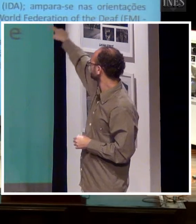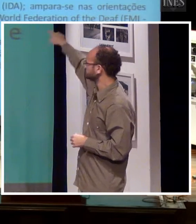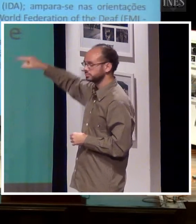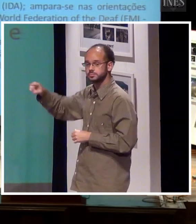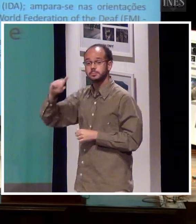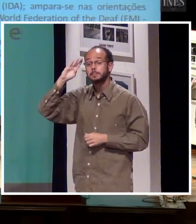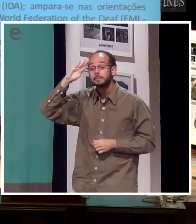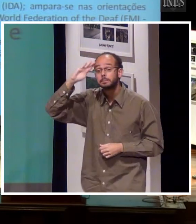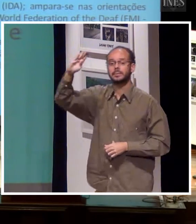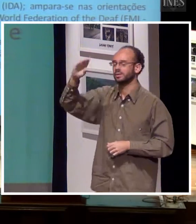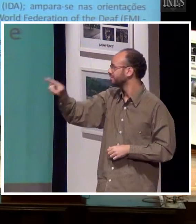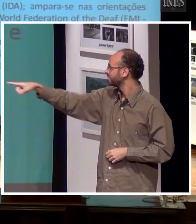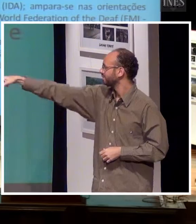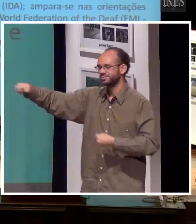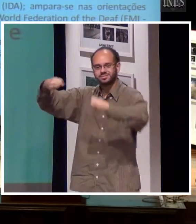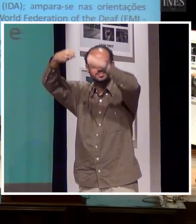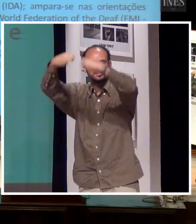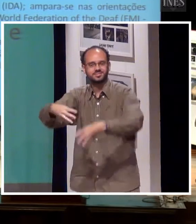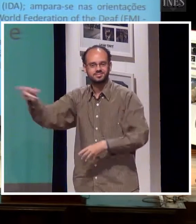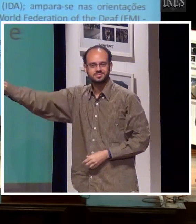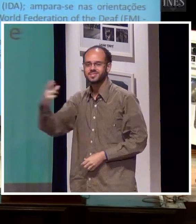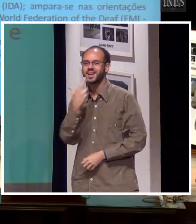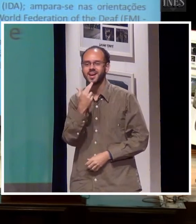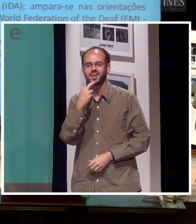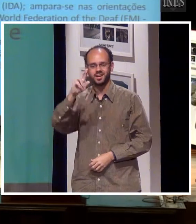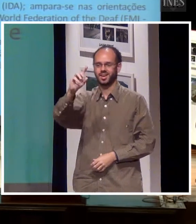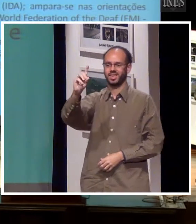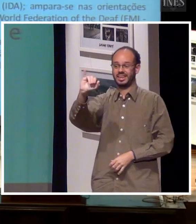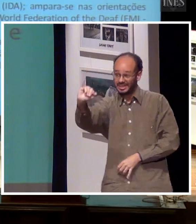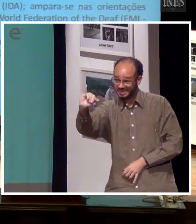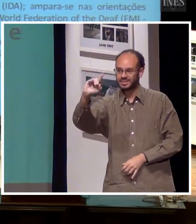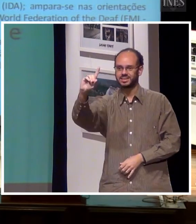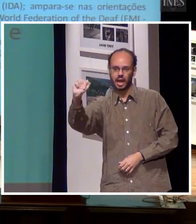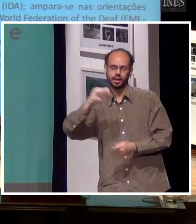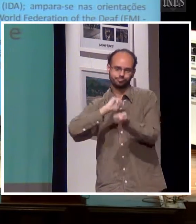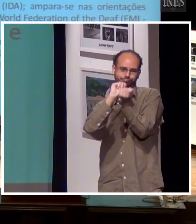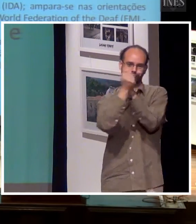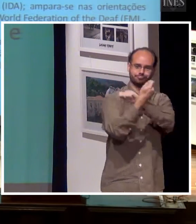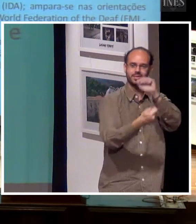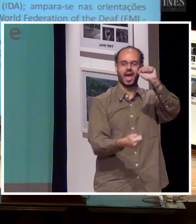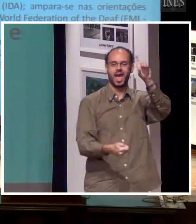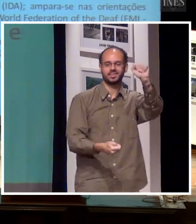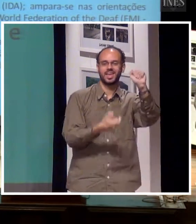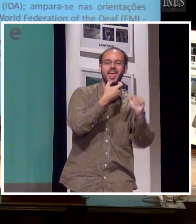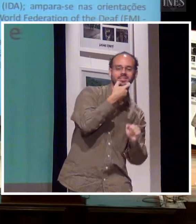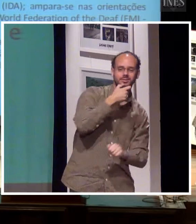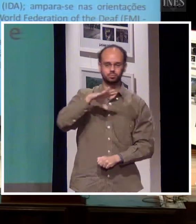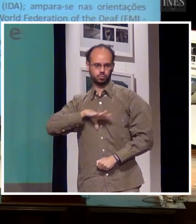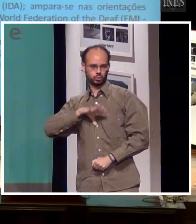aqui? É a principal, como o Reynolds ele falou, é a